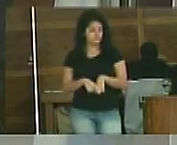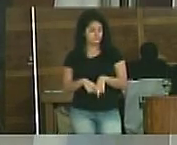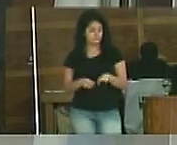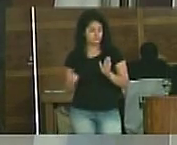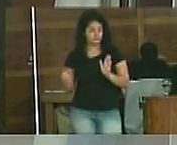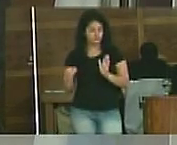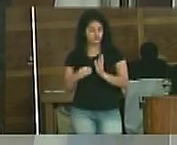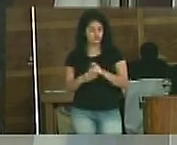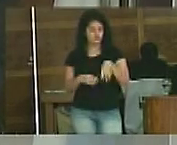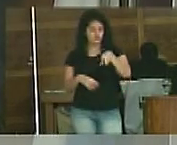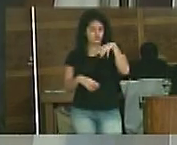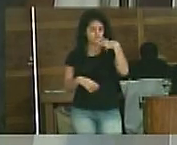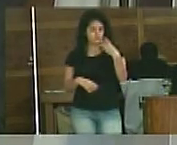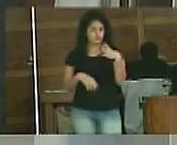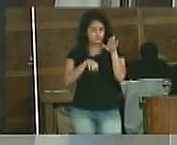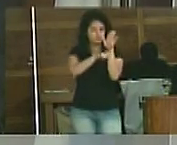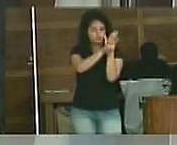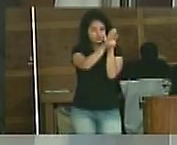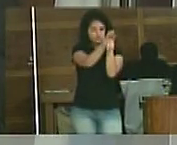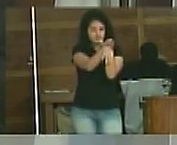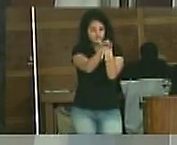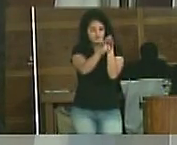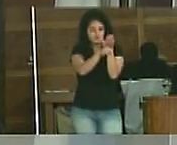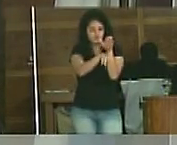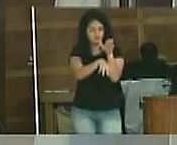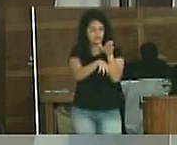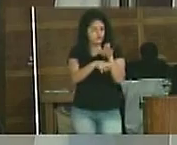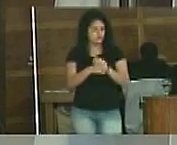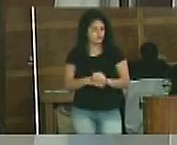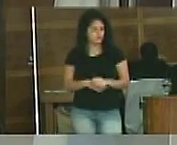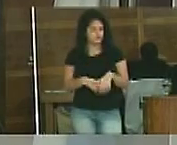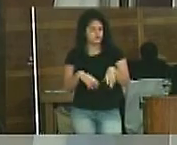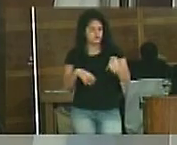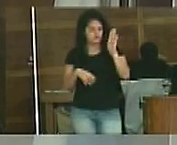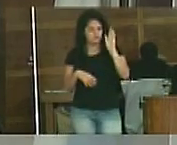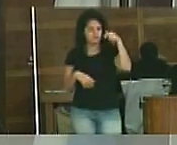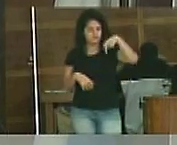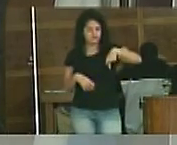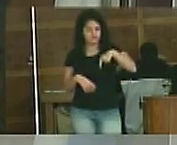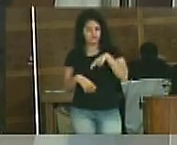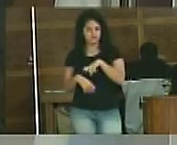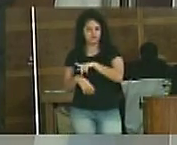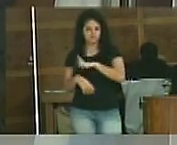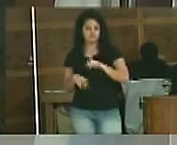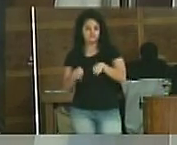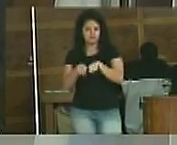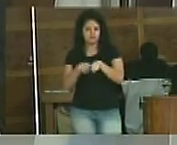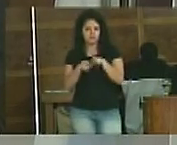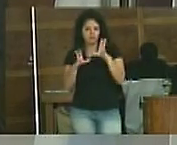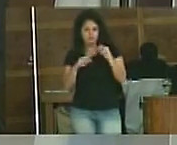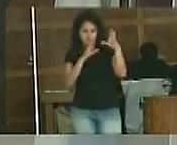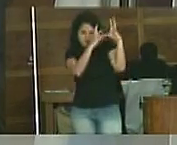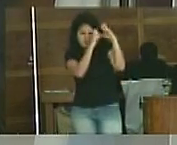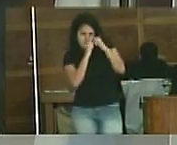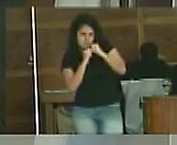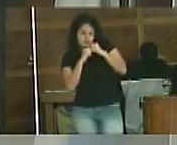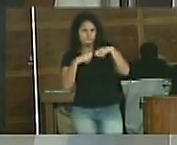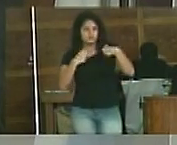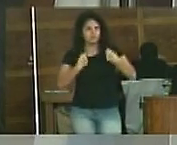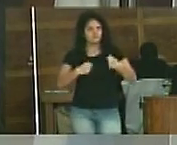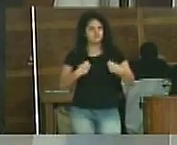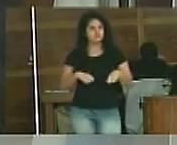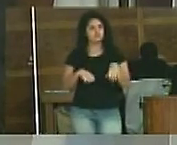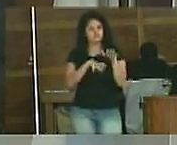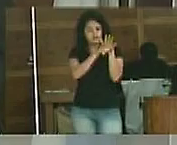instalação de 4 braços luminárias de lâmpada na rua Dois Amigos, bairro da Banqueta. Ali a Banqueta também é muito escuro. Se faz necessário,